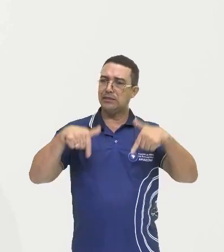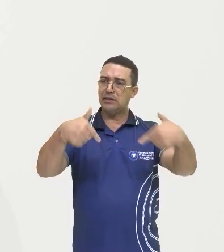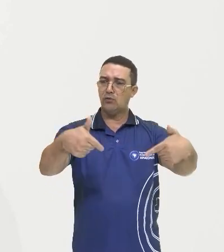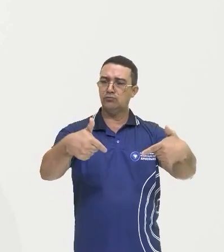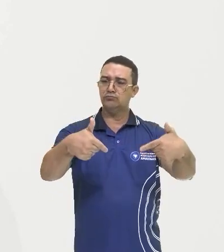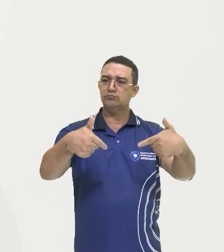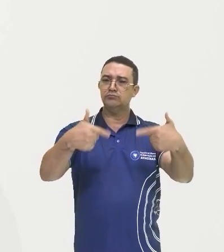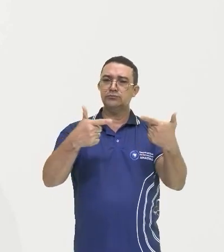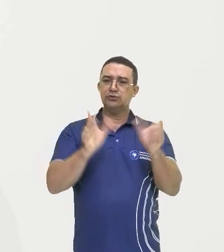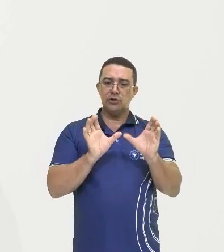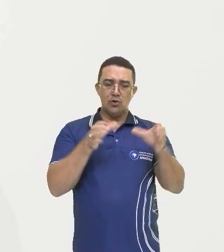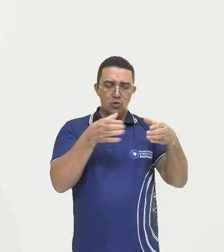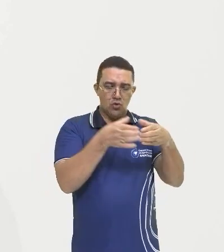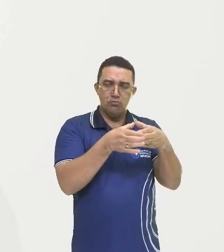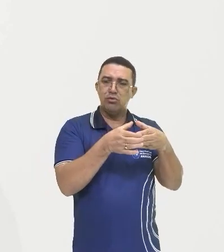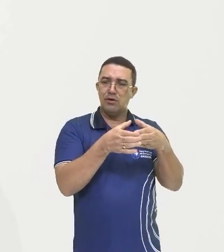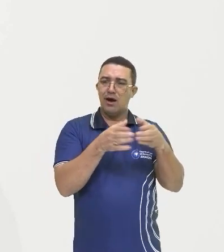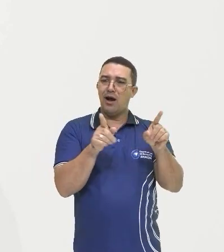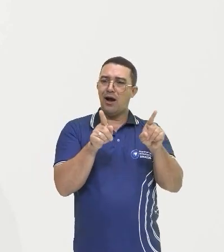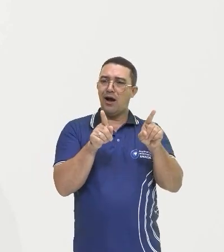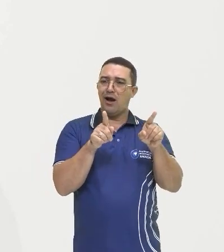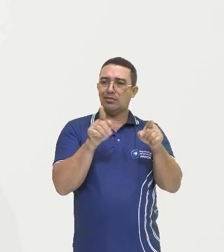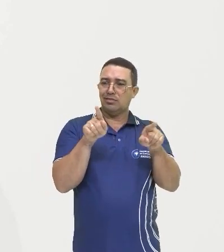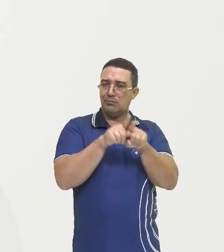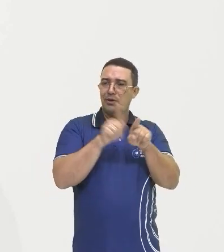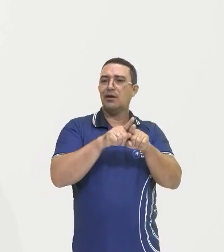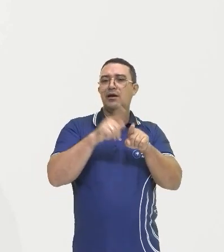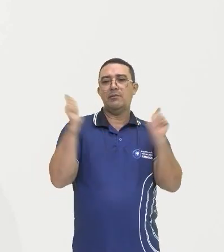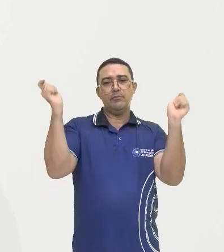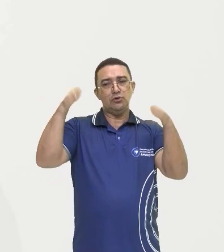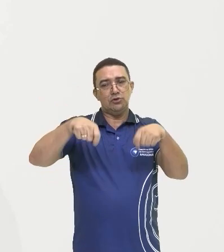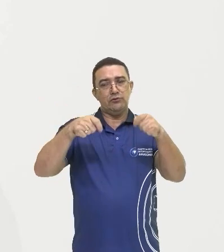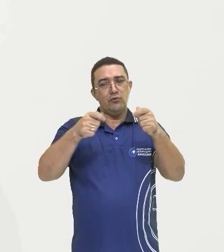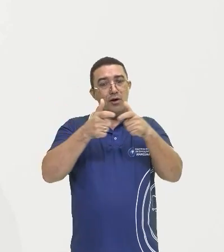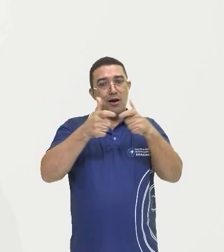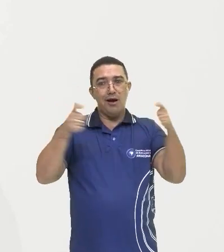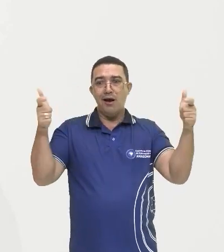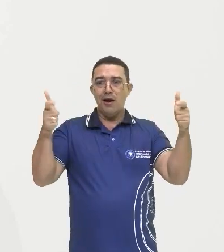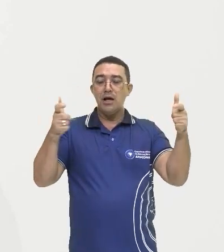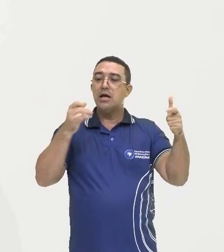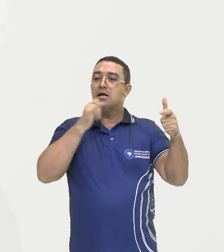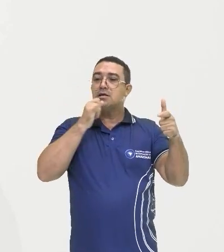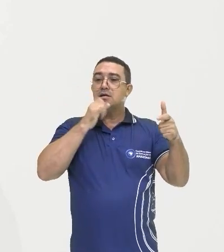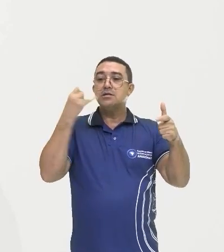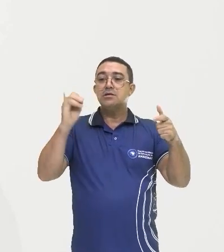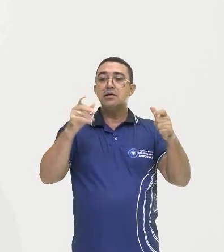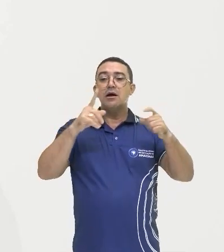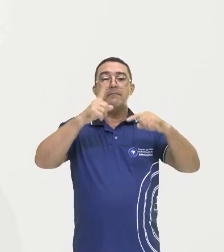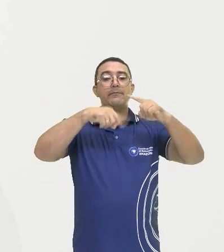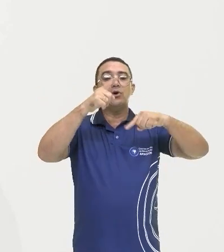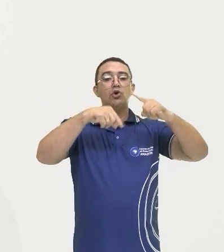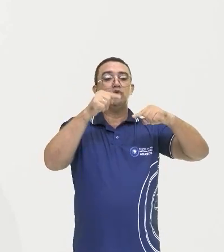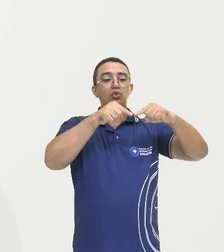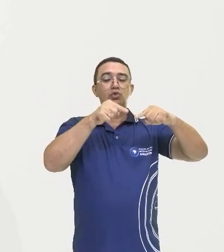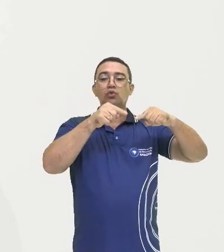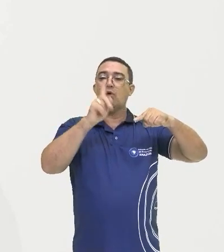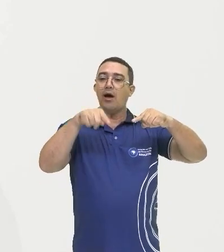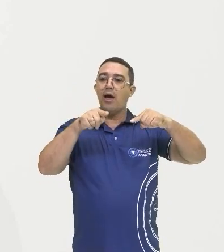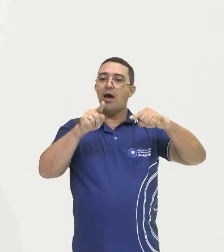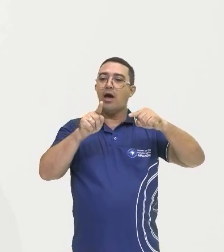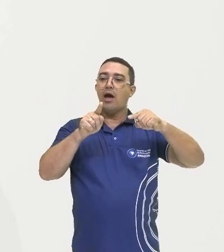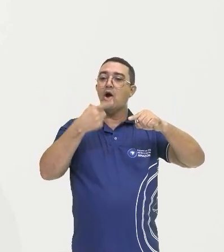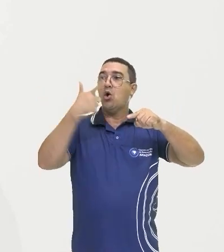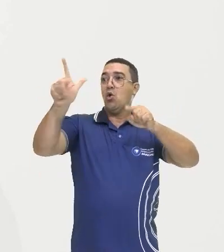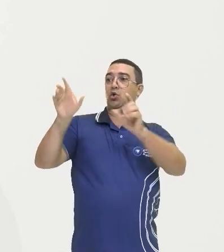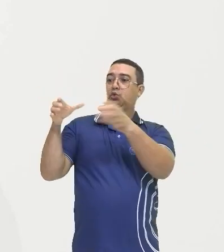a possibilidade de expansão da economia. Por exemplo, se um produto produzido em outro país do bloco é mais competitivo,